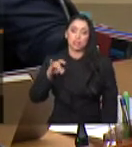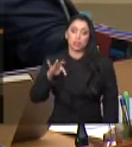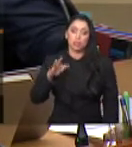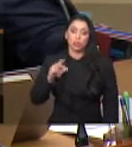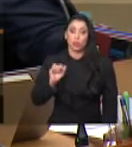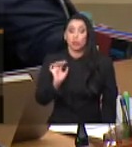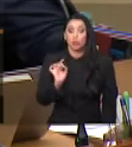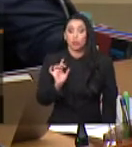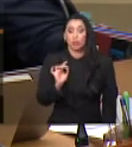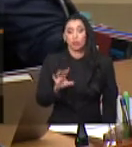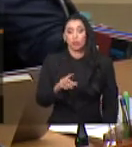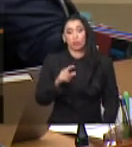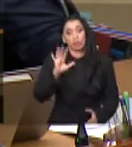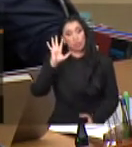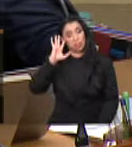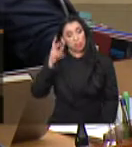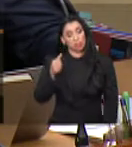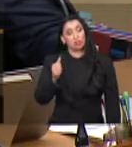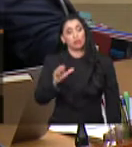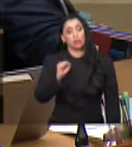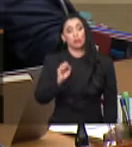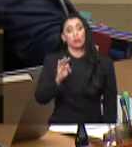de internet no exterior